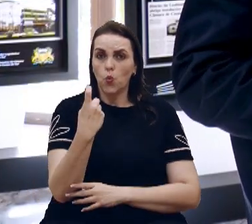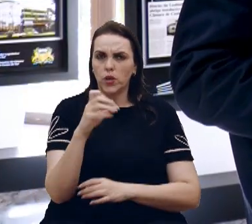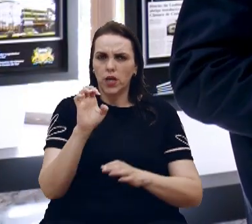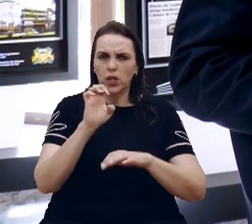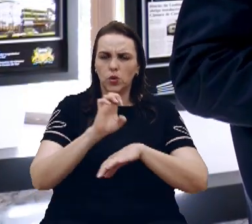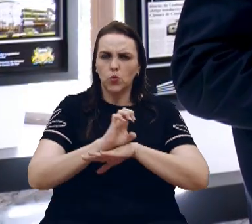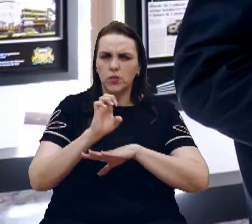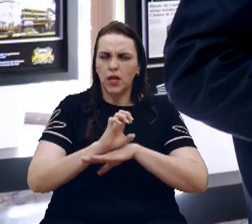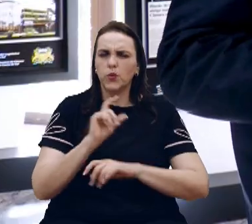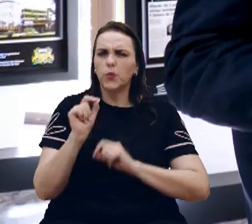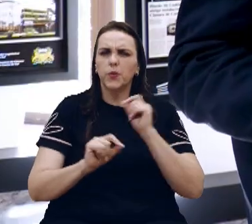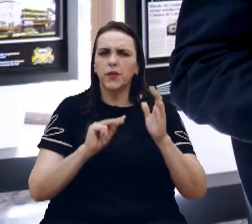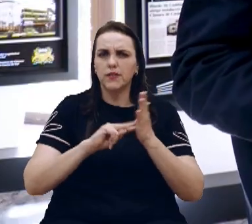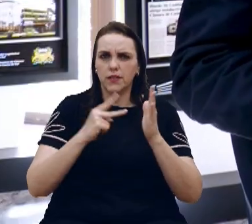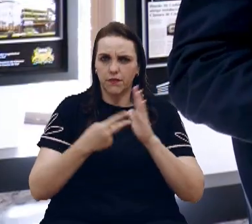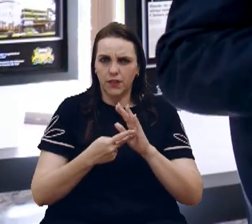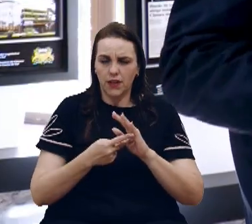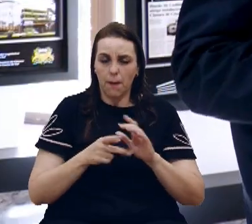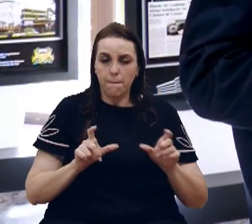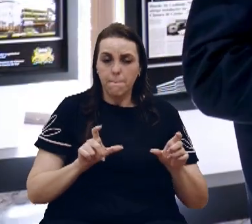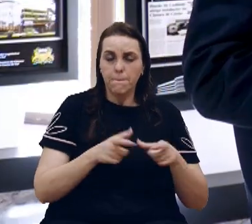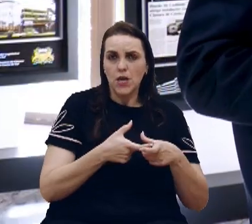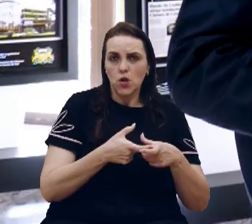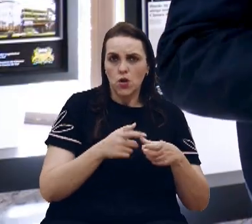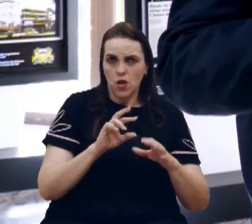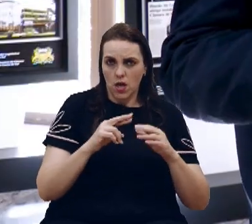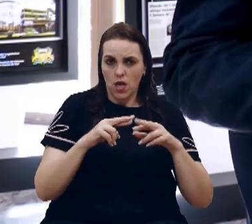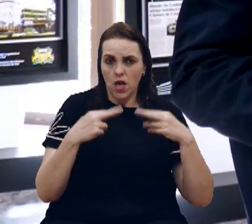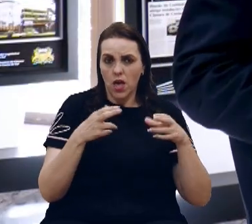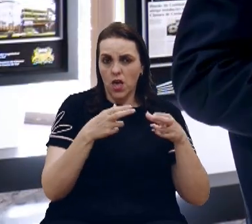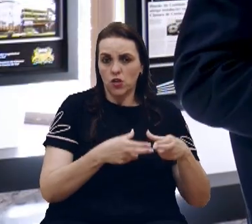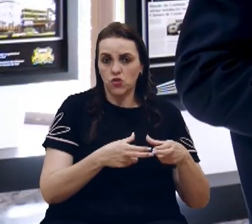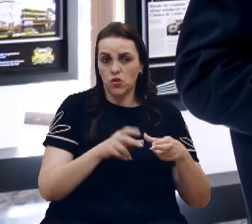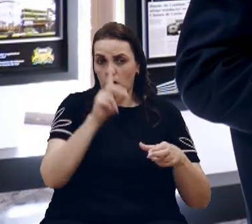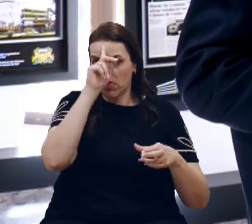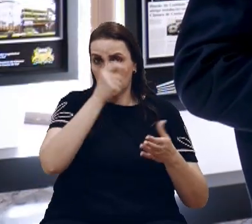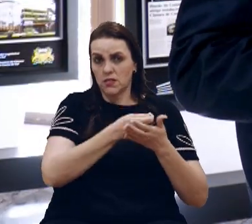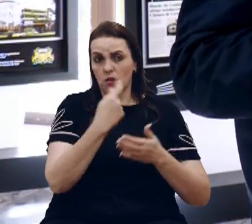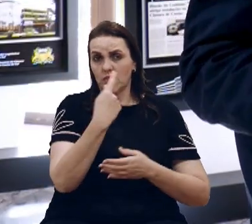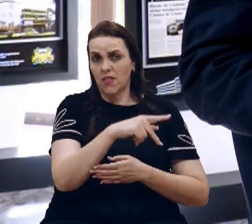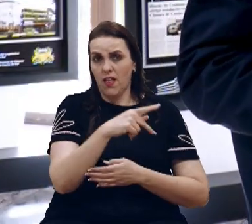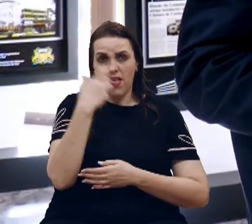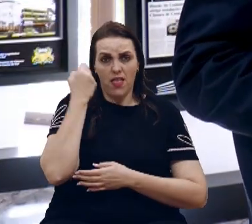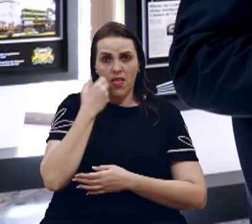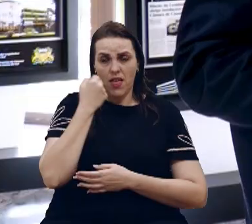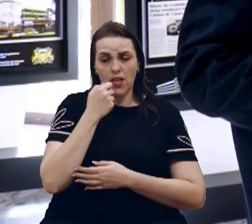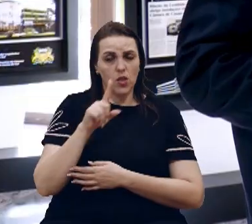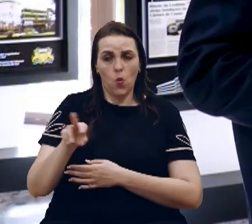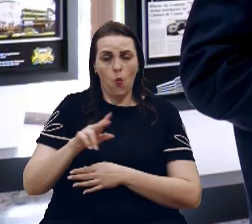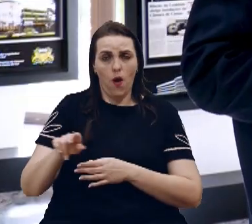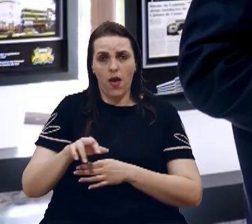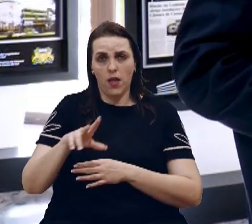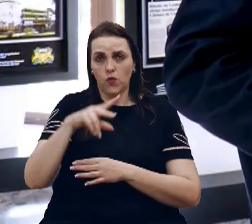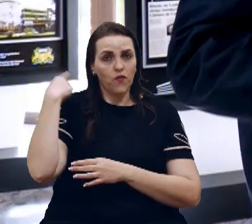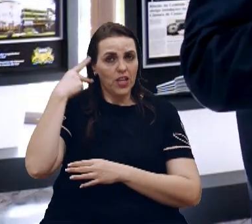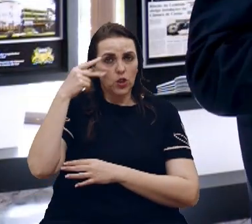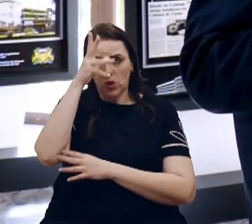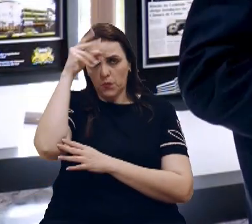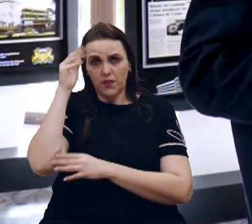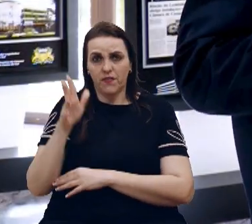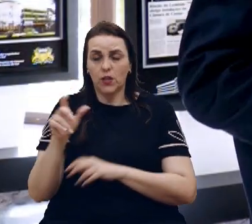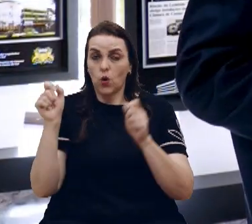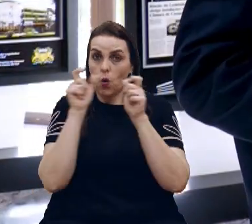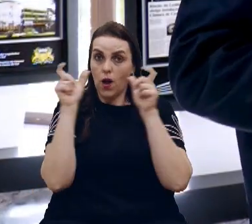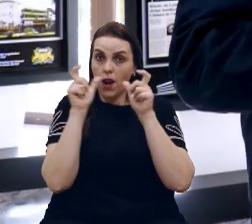significa isso? Que quando ele cria a microrregião, a decisão passa a ser dele, não mais dos vereadores e do prefeito. Essa é a alerta. E ele já deixou claro que o